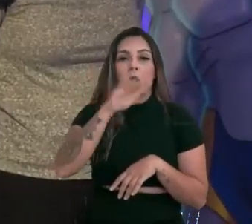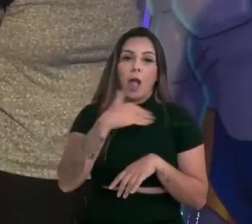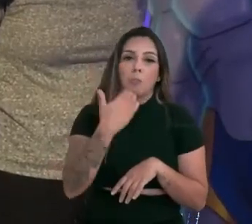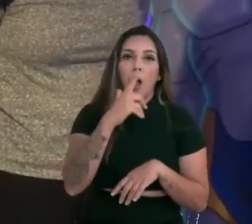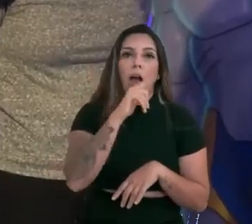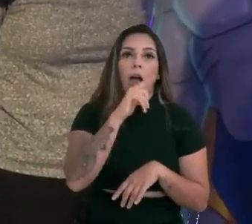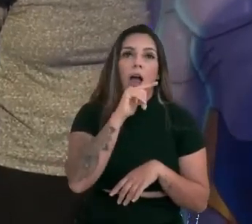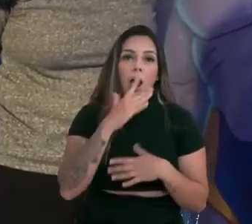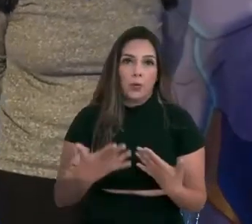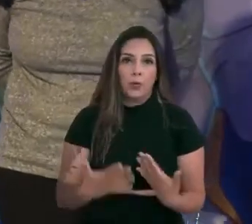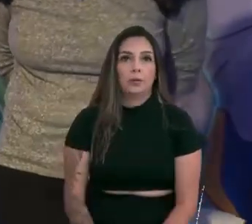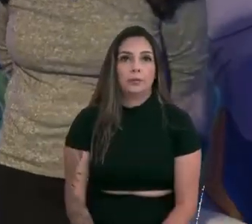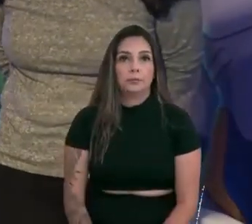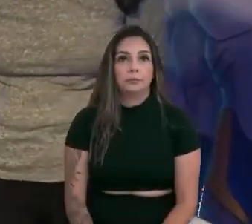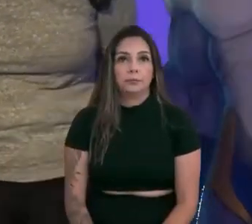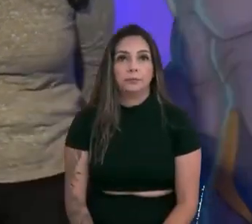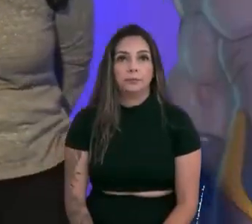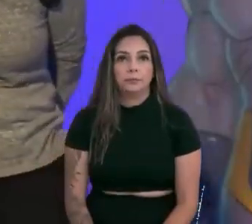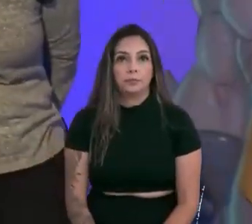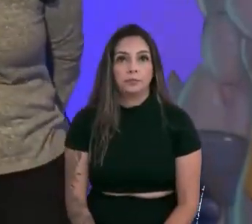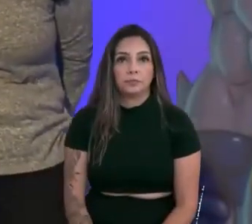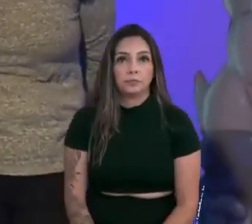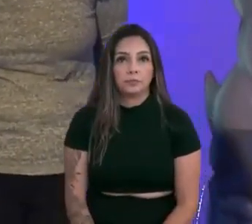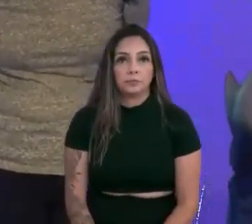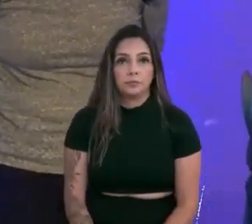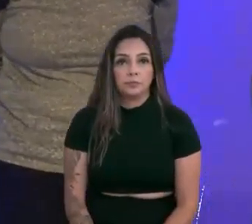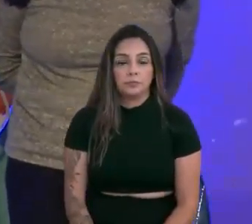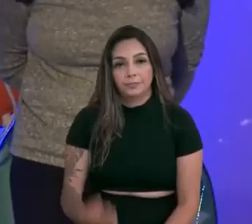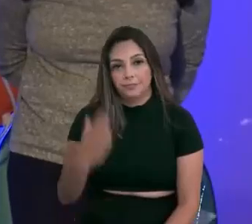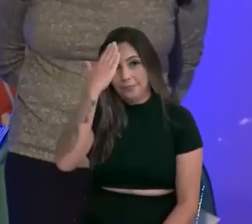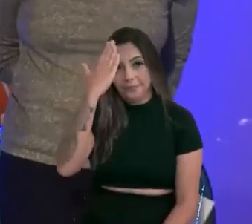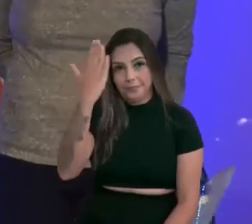afogamento. Ok? Muito obrigado.